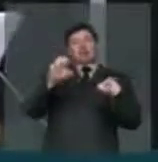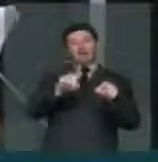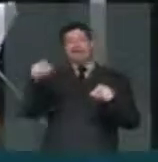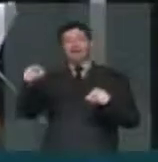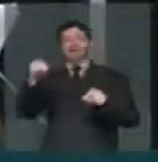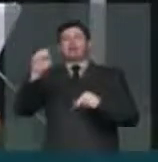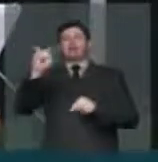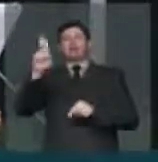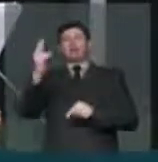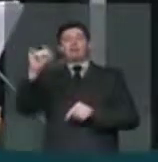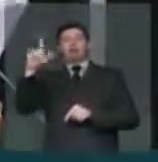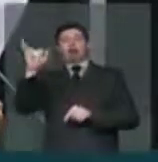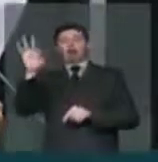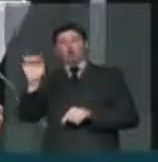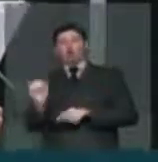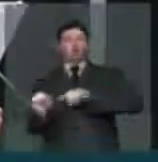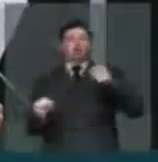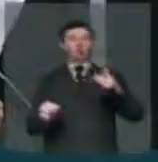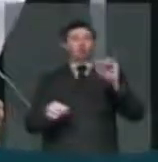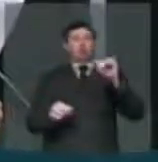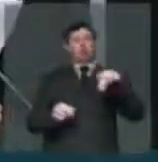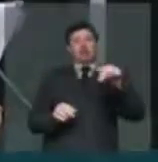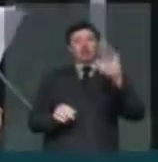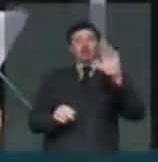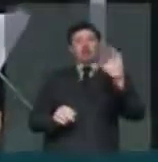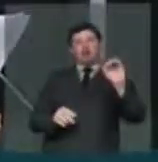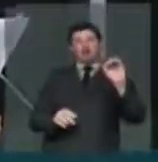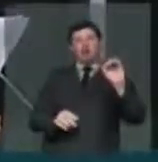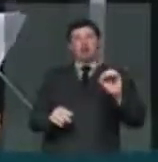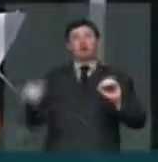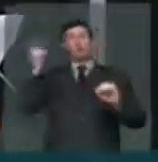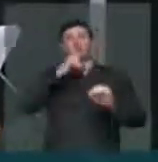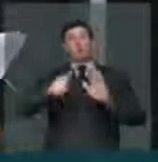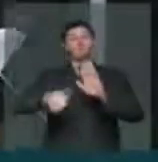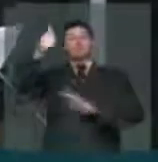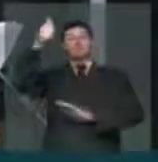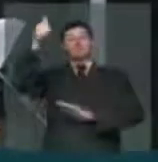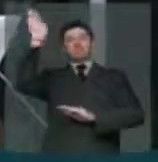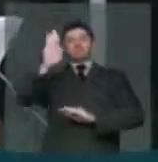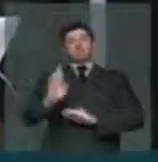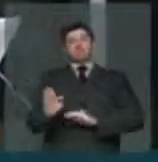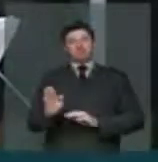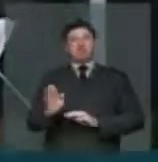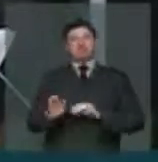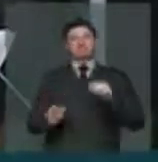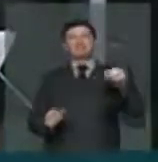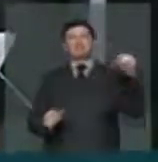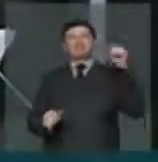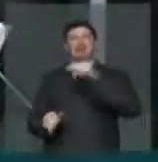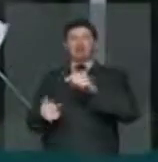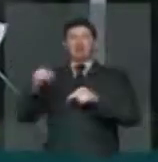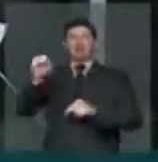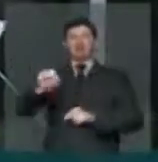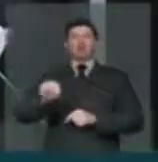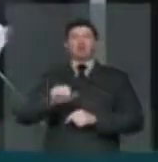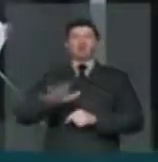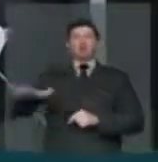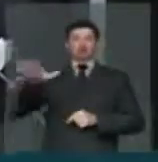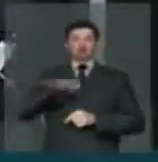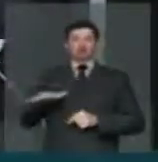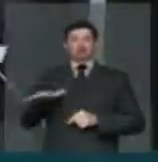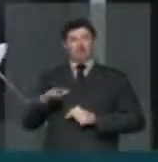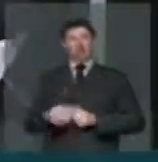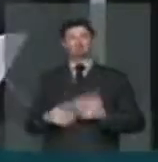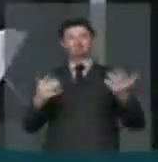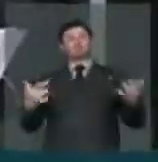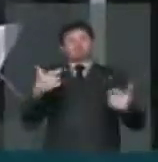Hipólito, Ana Silva, Etienne Franco, conquistou a melhor colocação brasileira nos Jogos, a 8ª geral.